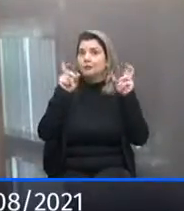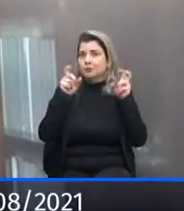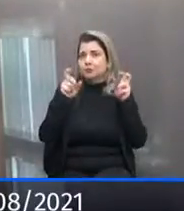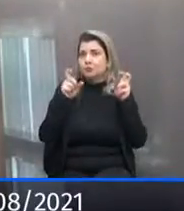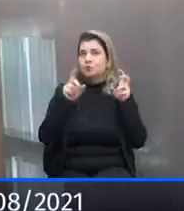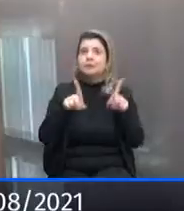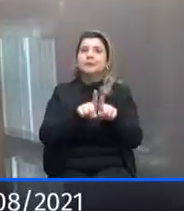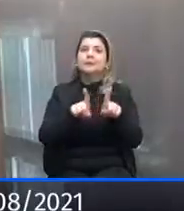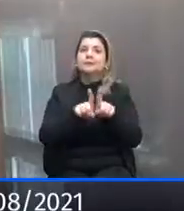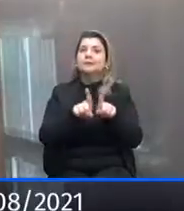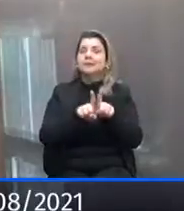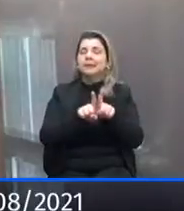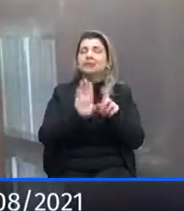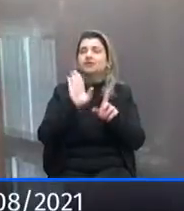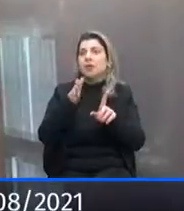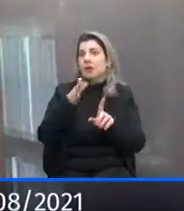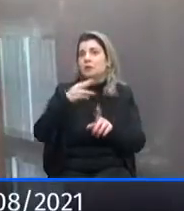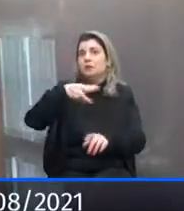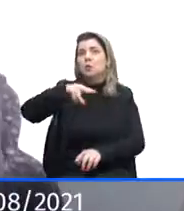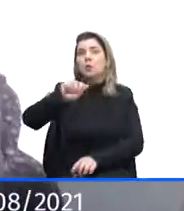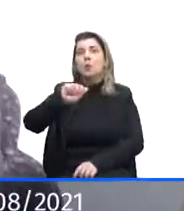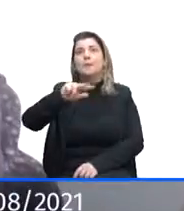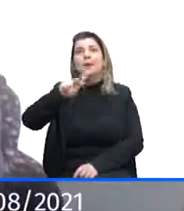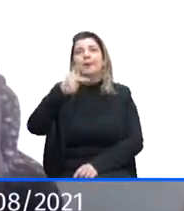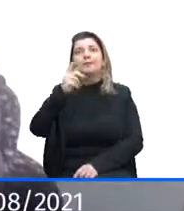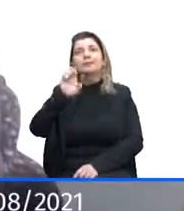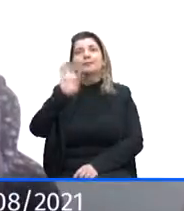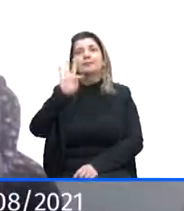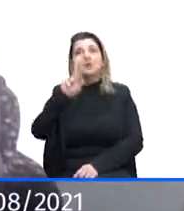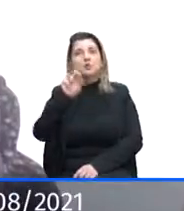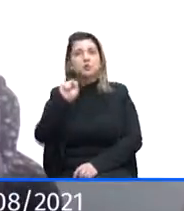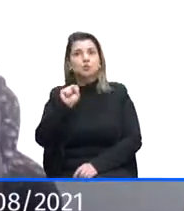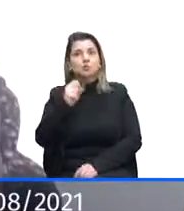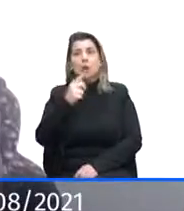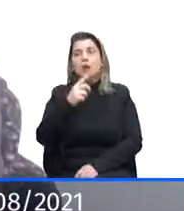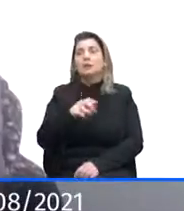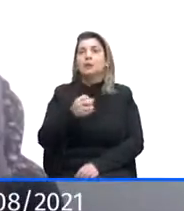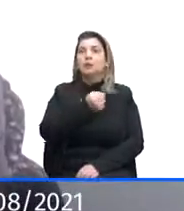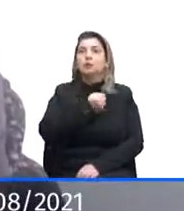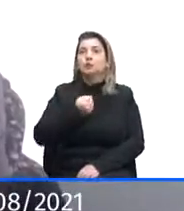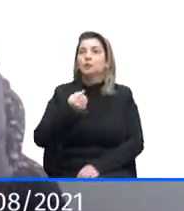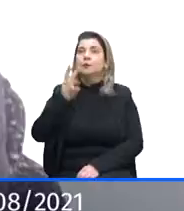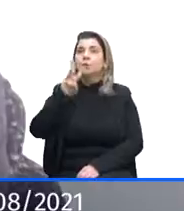Eu peço Sim, aqui, presidente, acho que até o, a mesma matéria, né? O 30, o 39, o